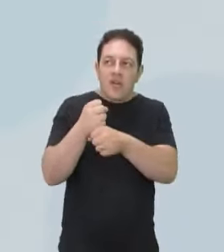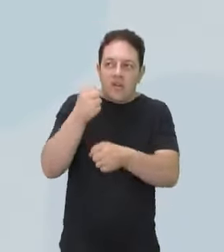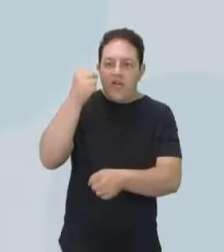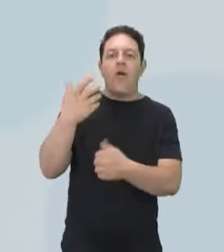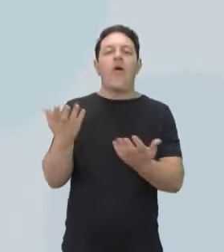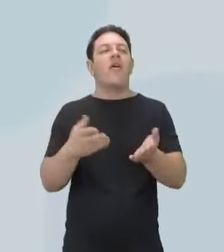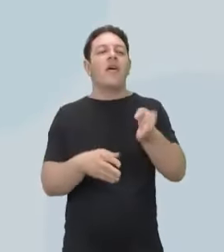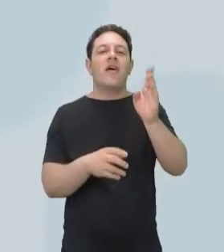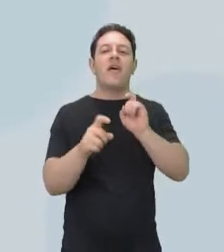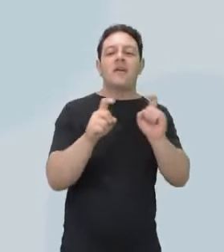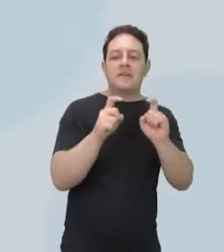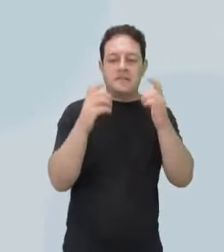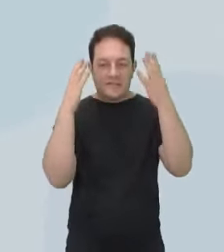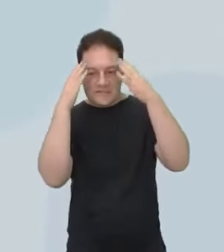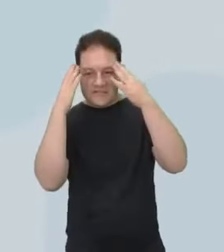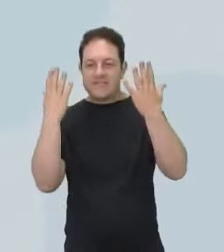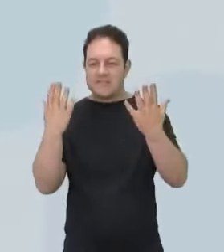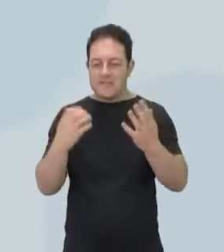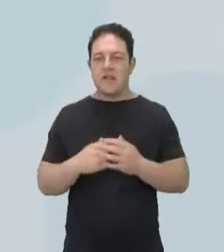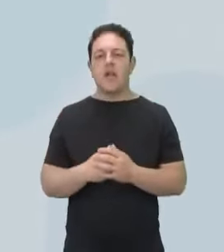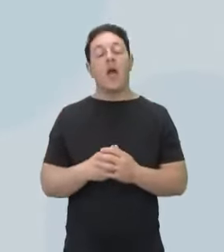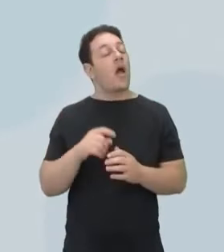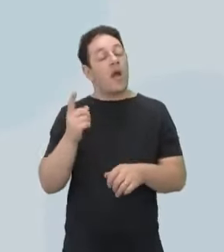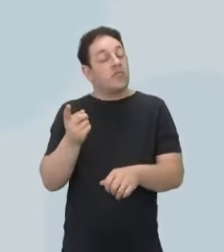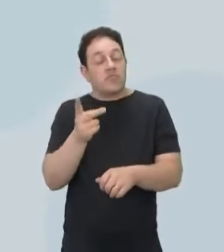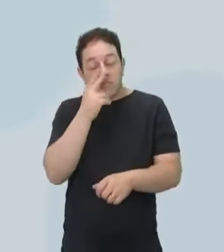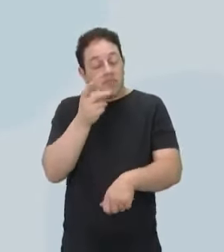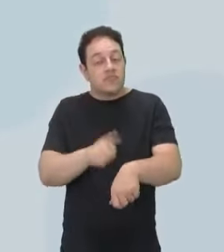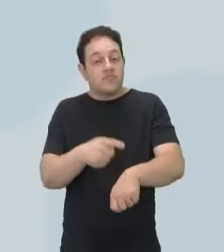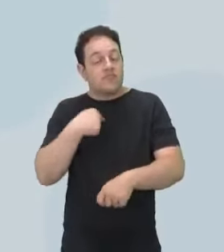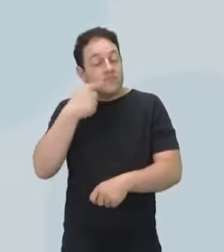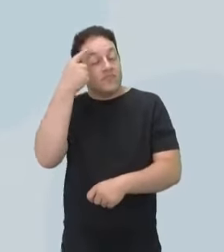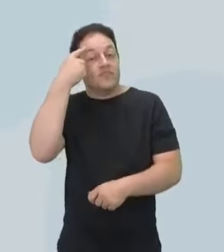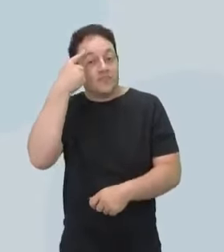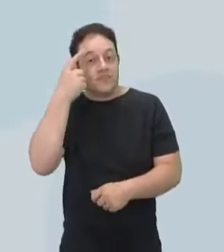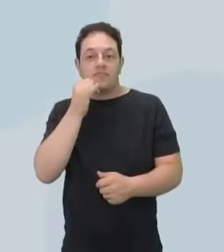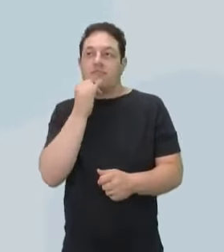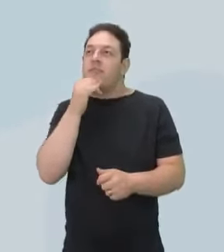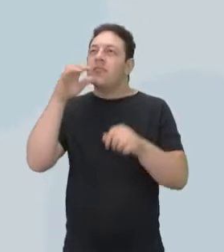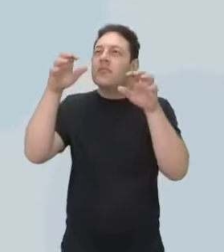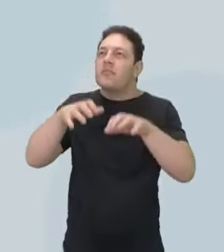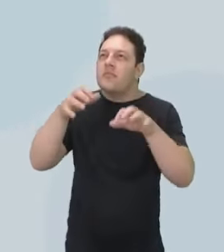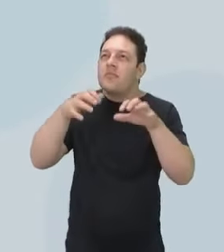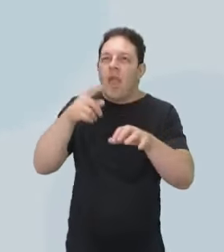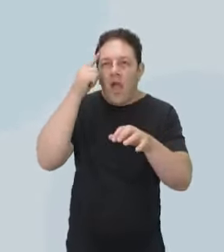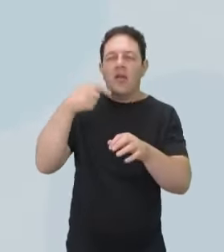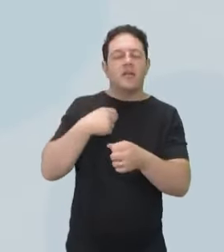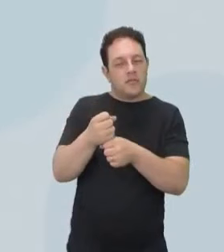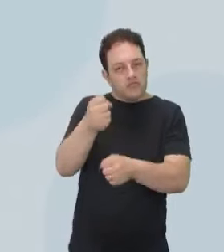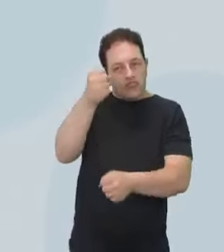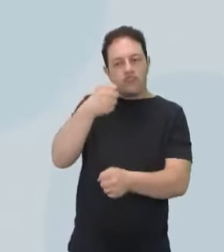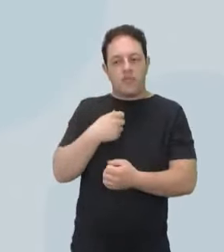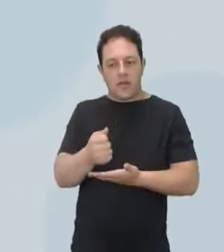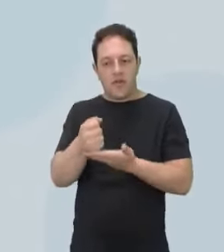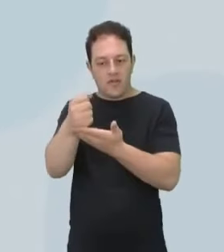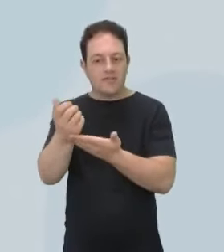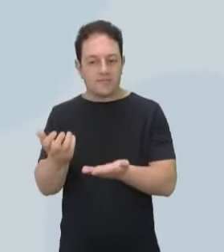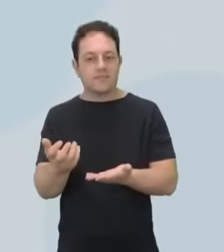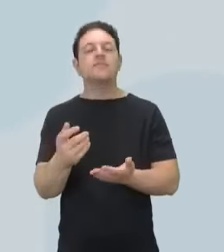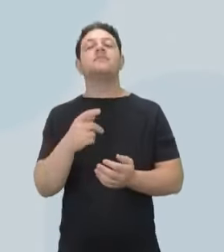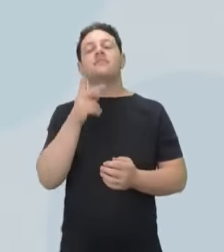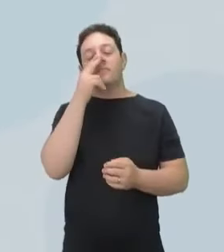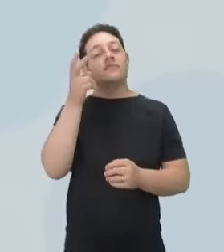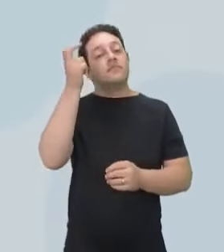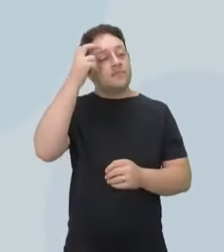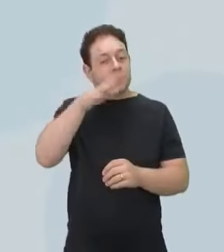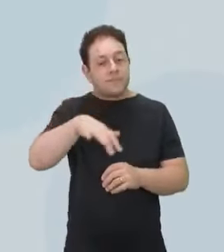reunião. Então, isso é tão intuitivo e a gente quer, né, passar uma cultura de prevenção de risco, de forma